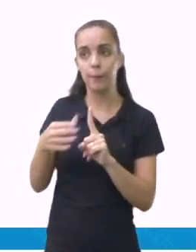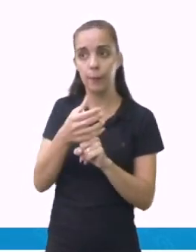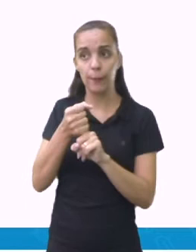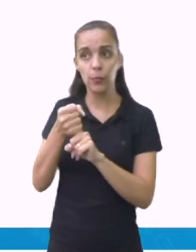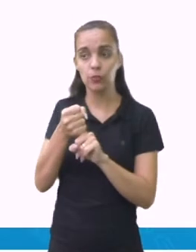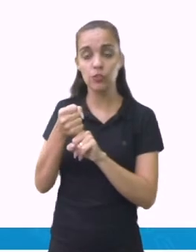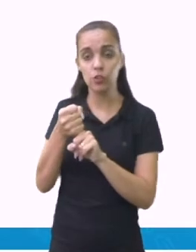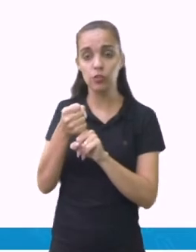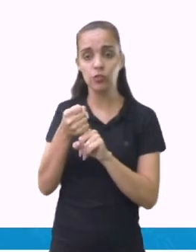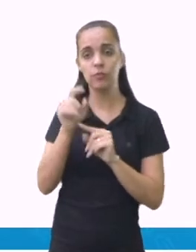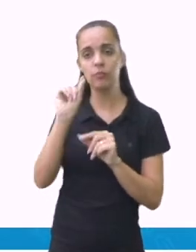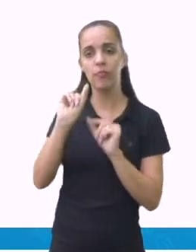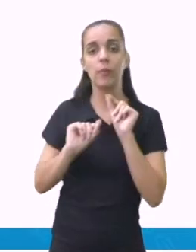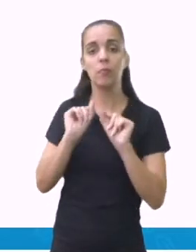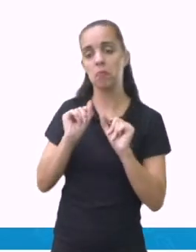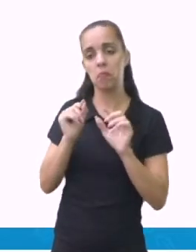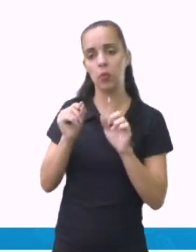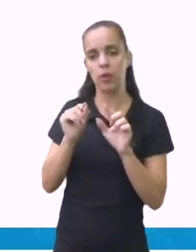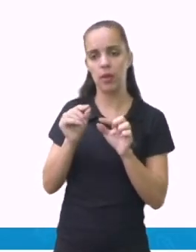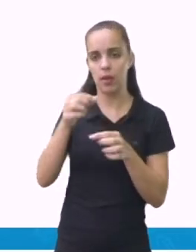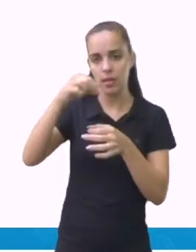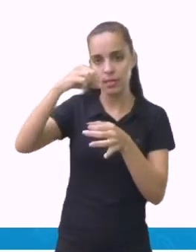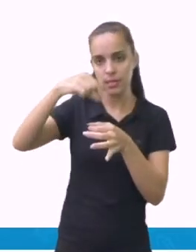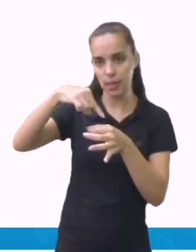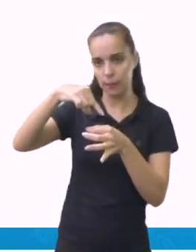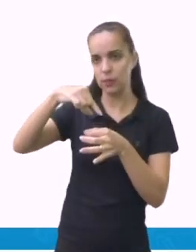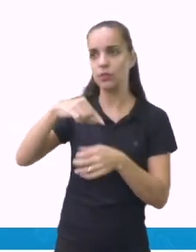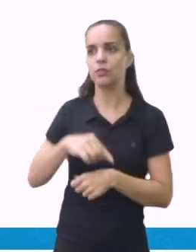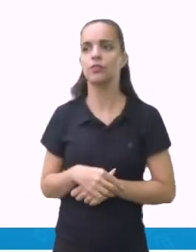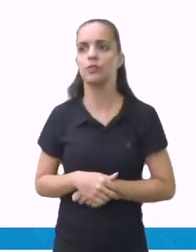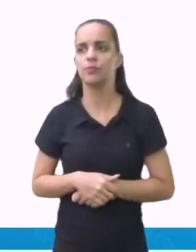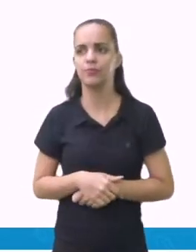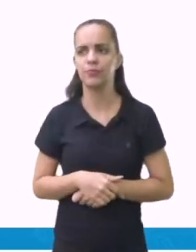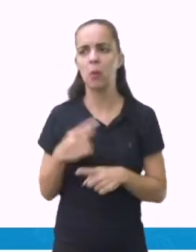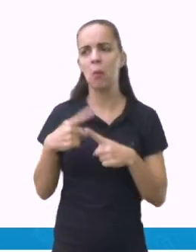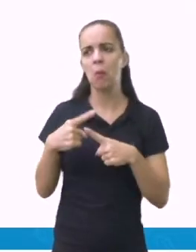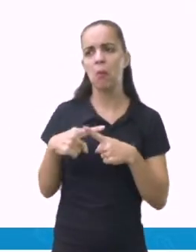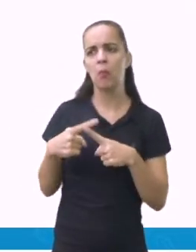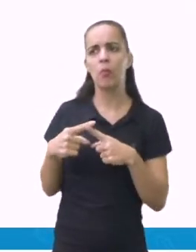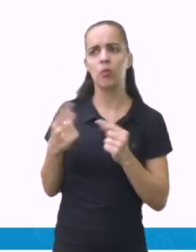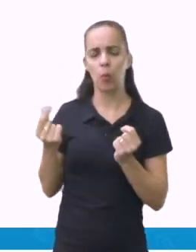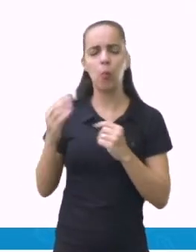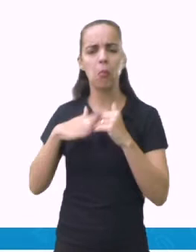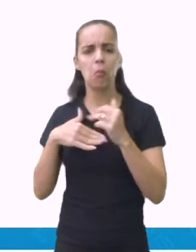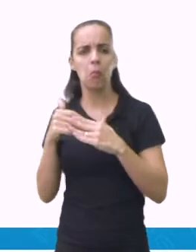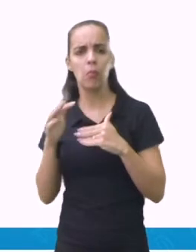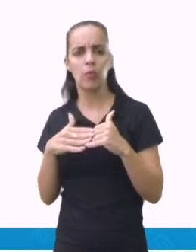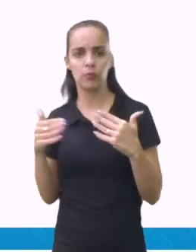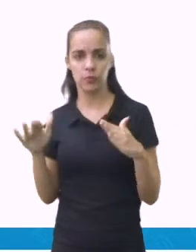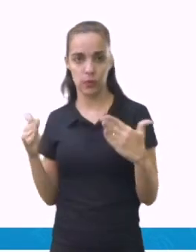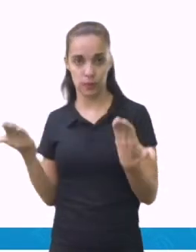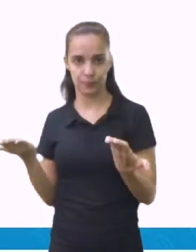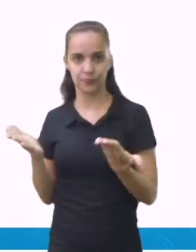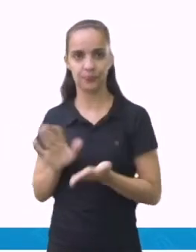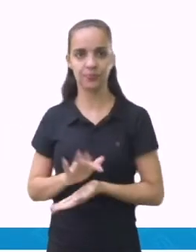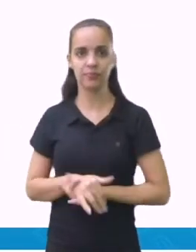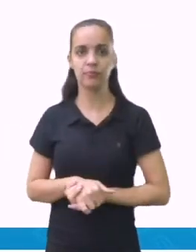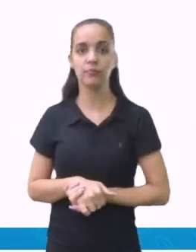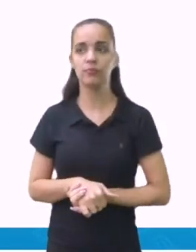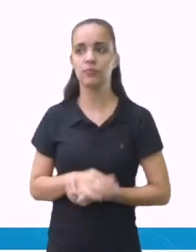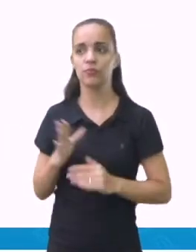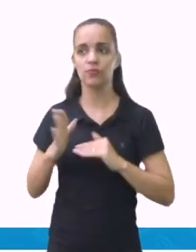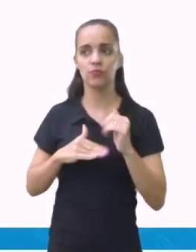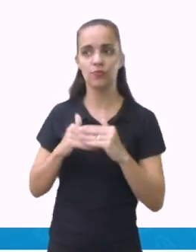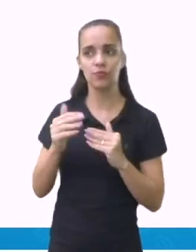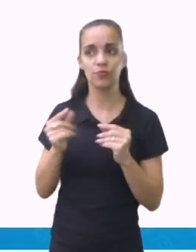de proteger a semente. E por que o fruto tem essa função de proteger a semente?